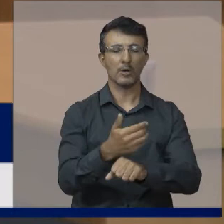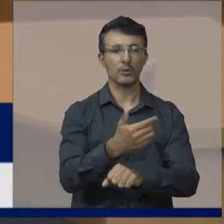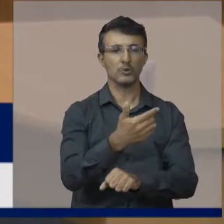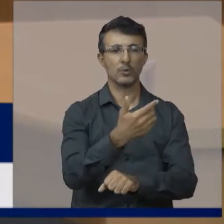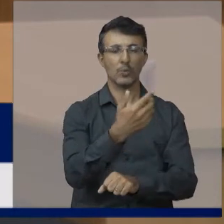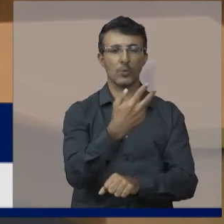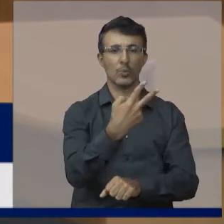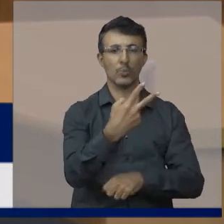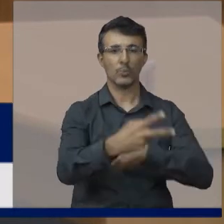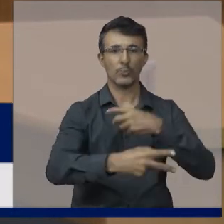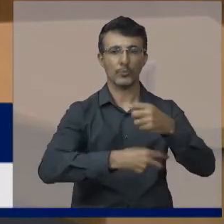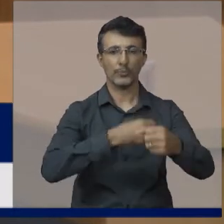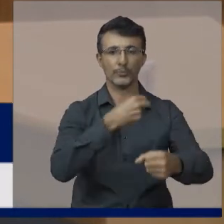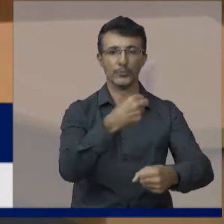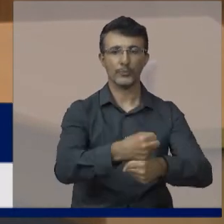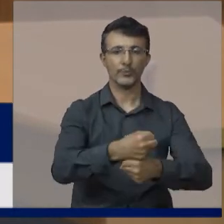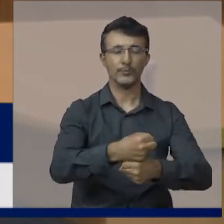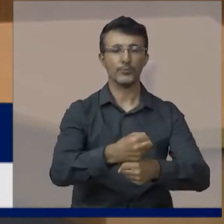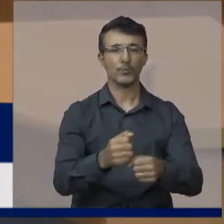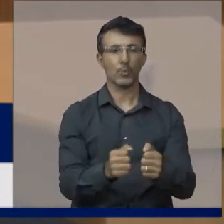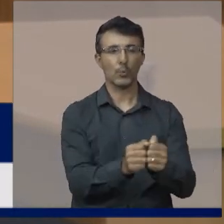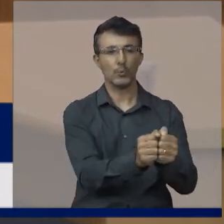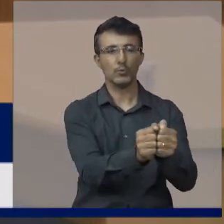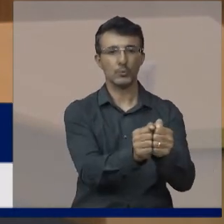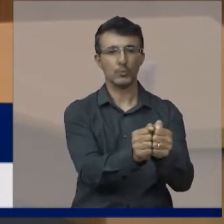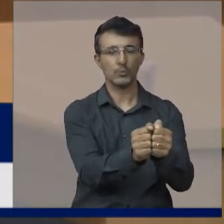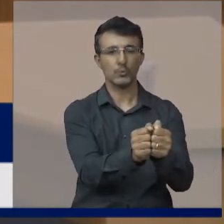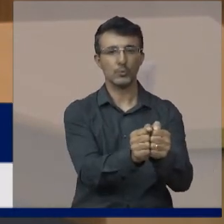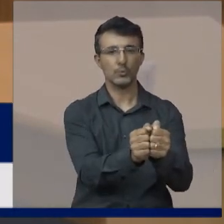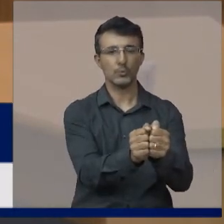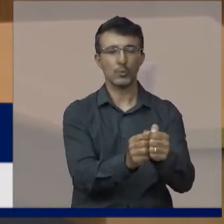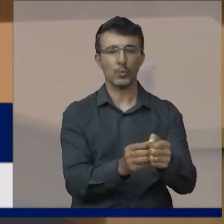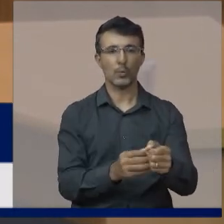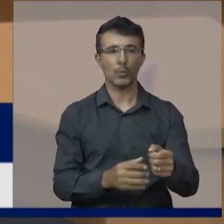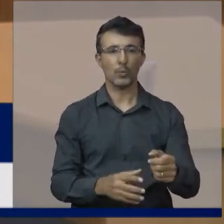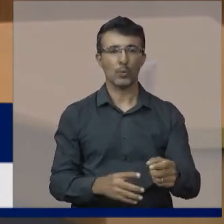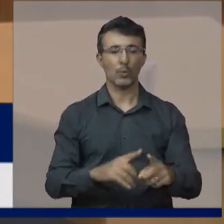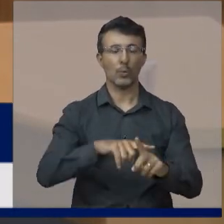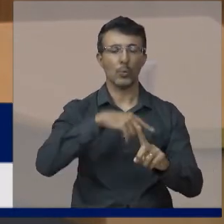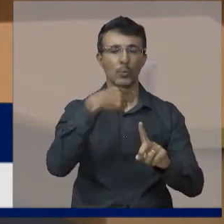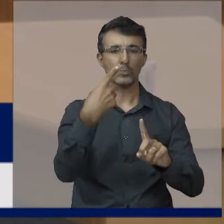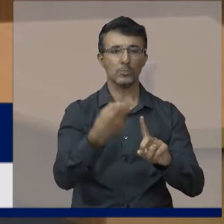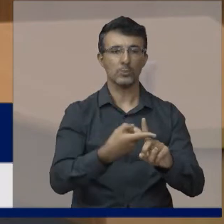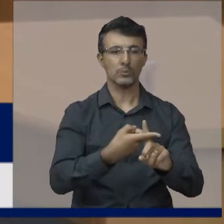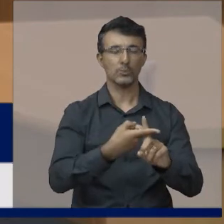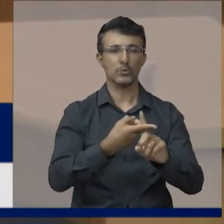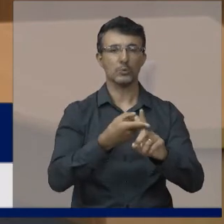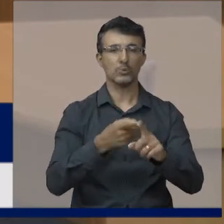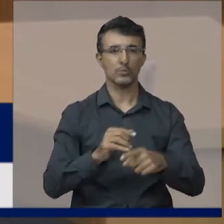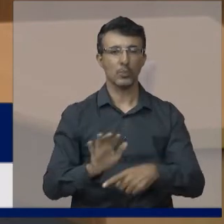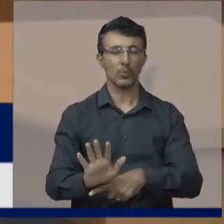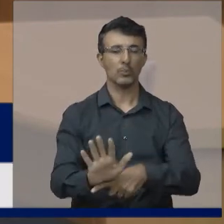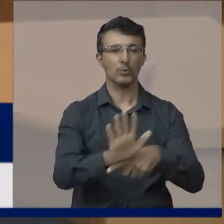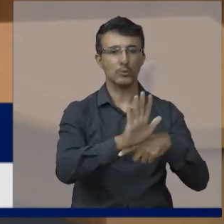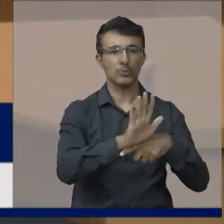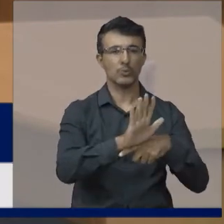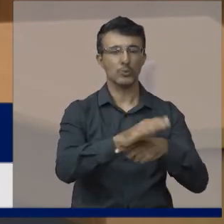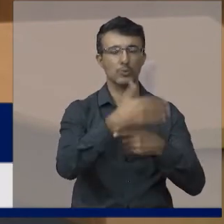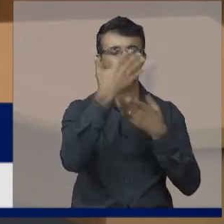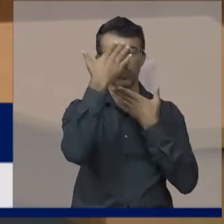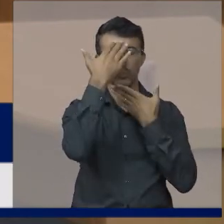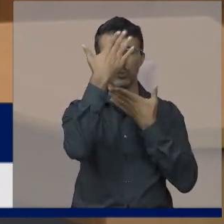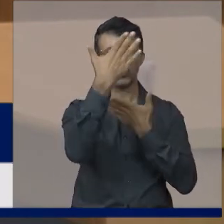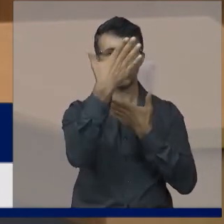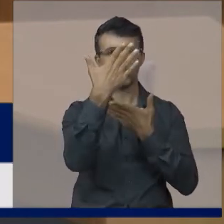teu lado, contribuindo, assessorando todos os trabalhos da mesa diretora. Então, meu muito obrigado, conte sempre